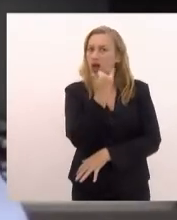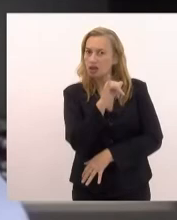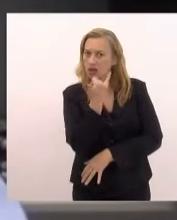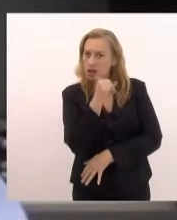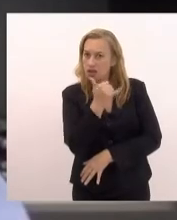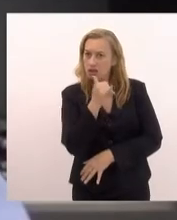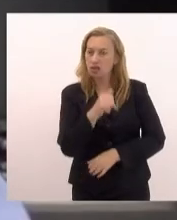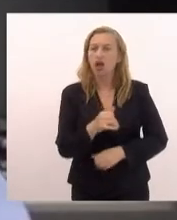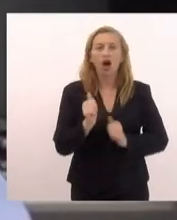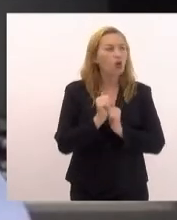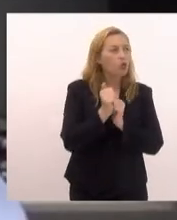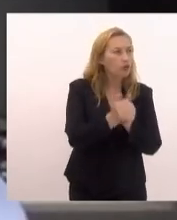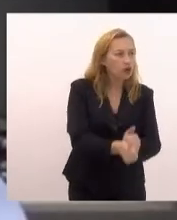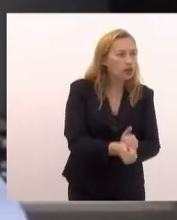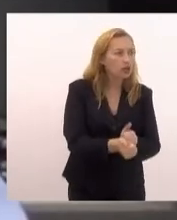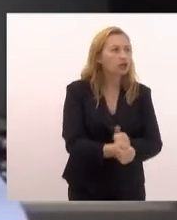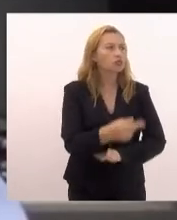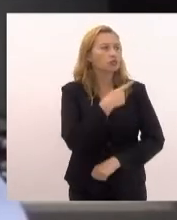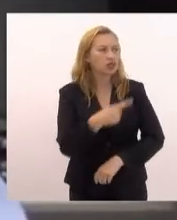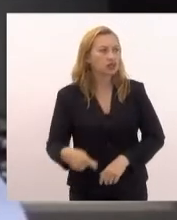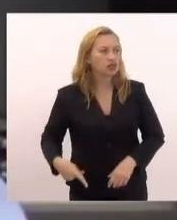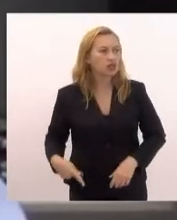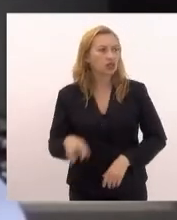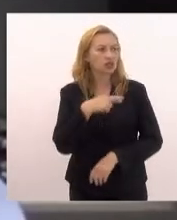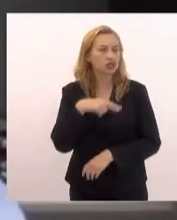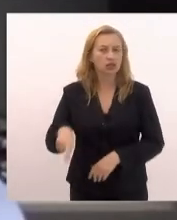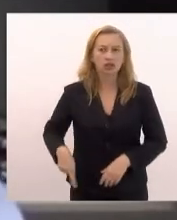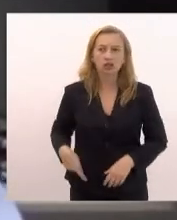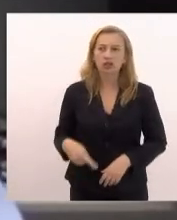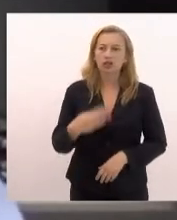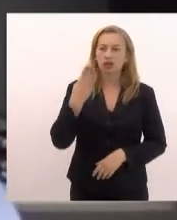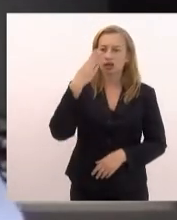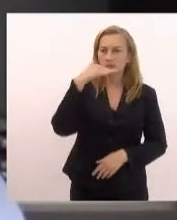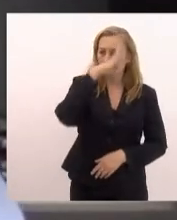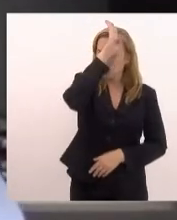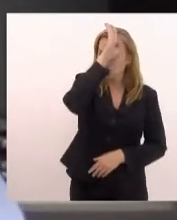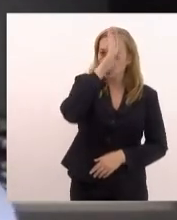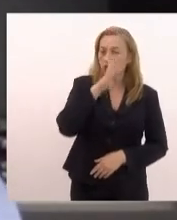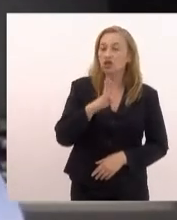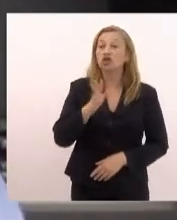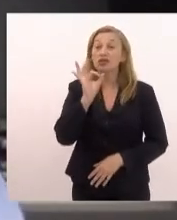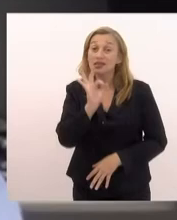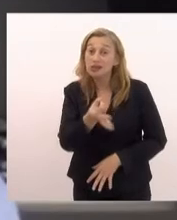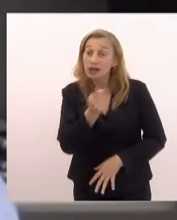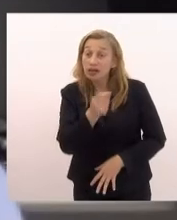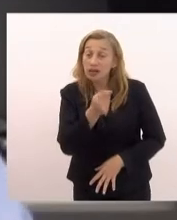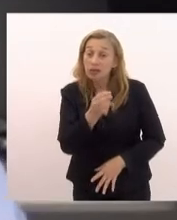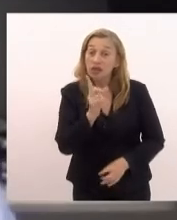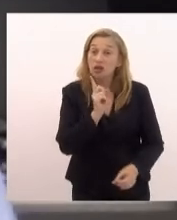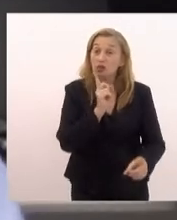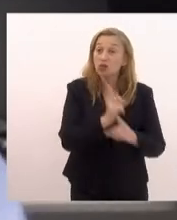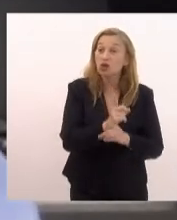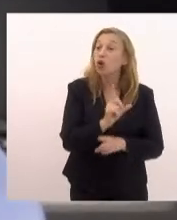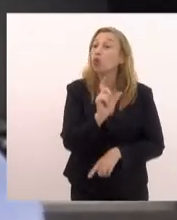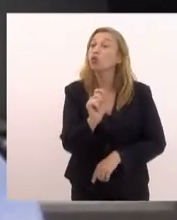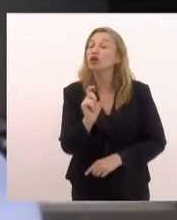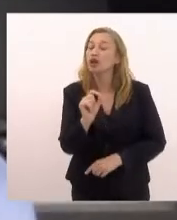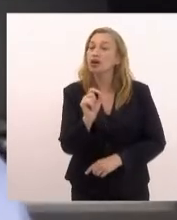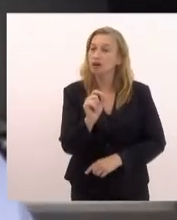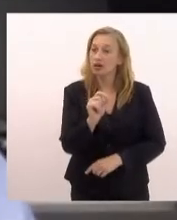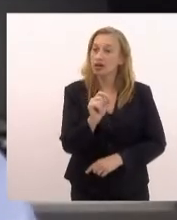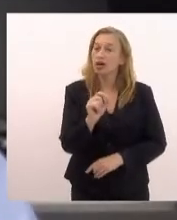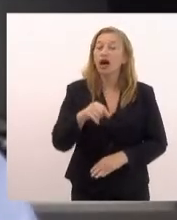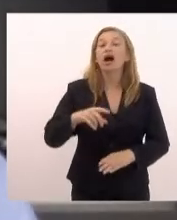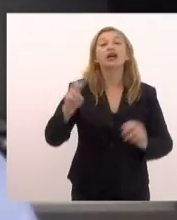é, acompanhado pelo presidente Jair Bolsonaro, vem justamente de encontro